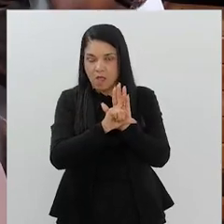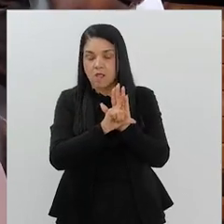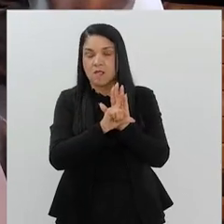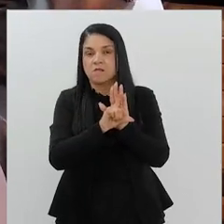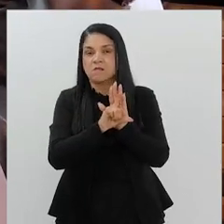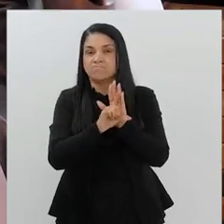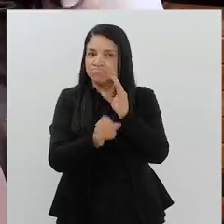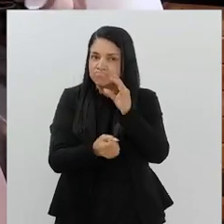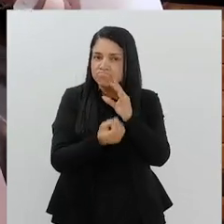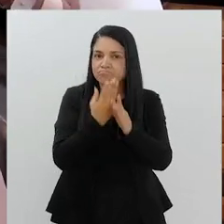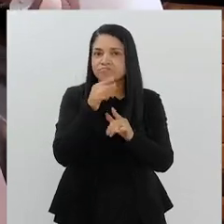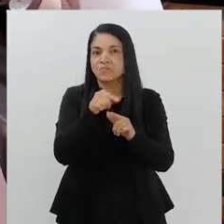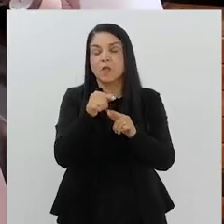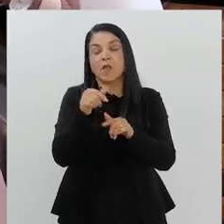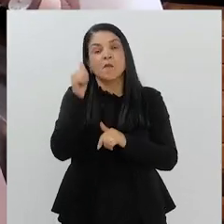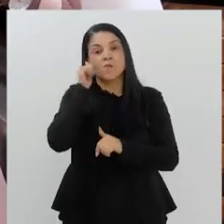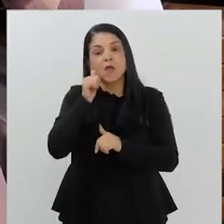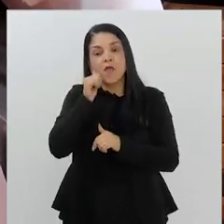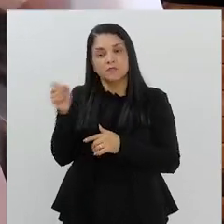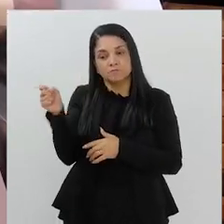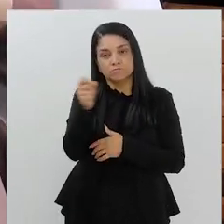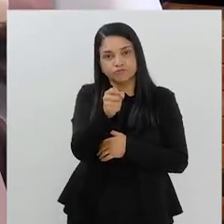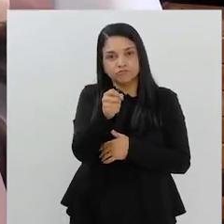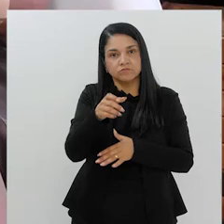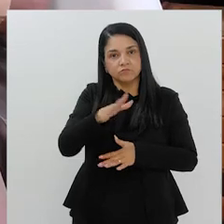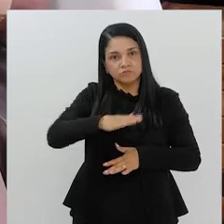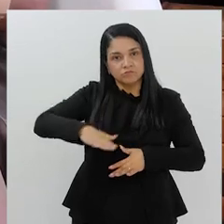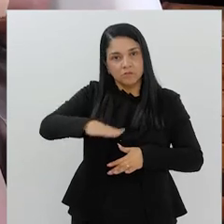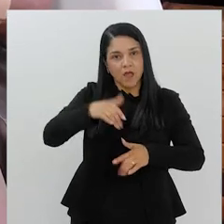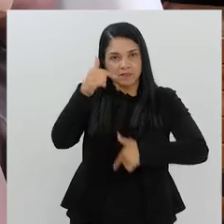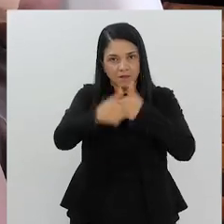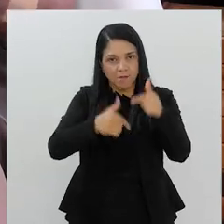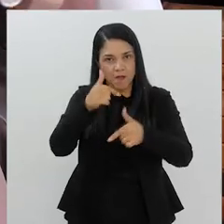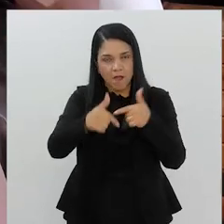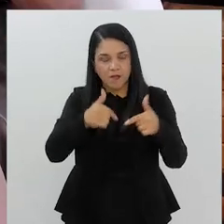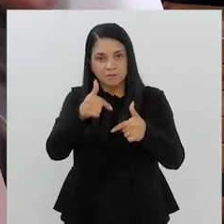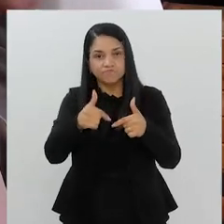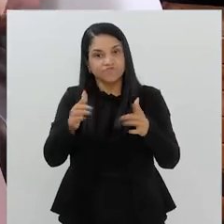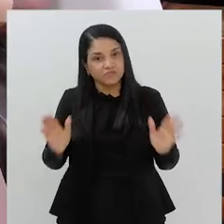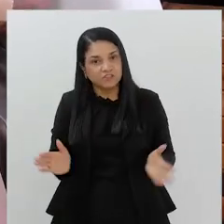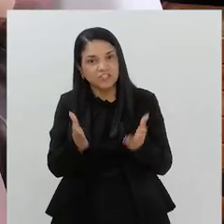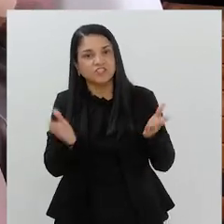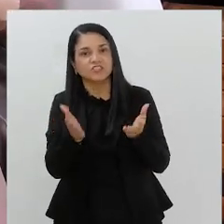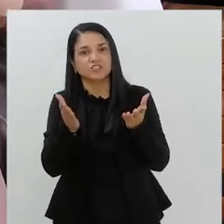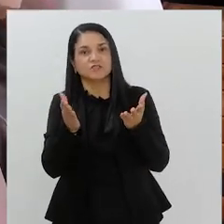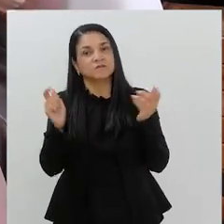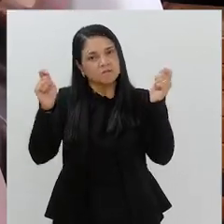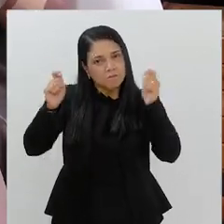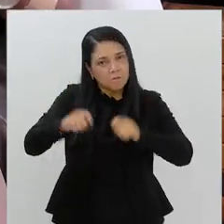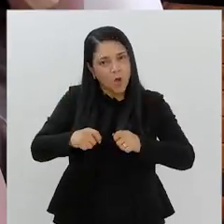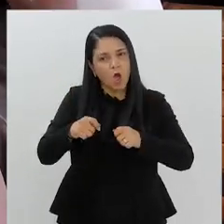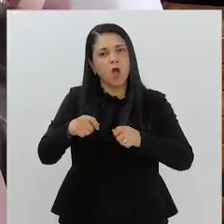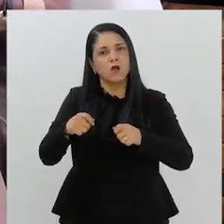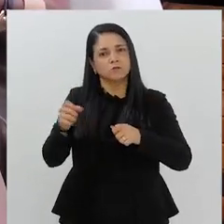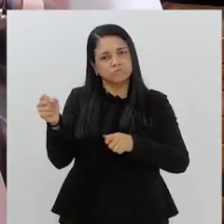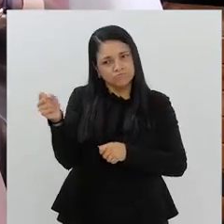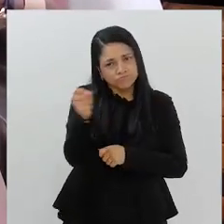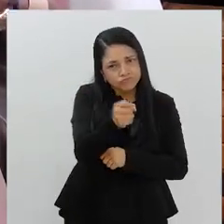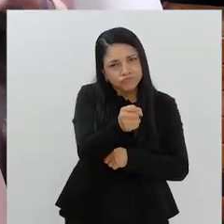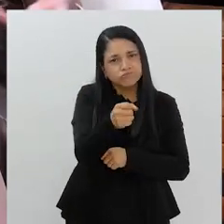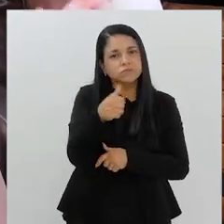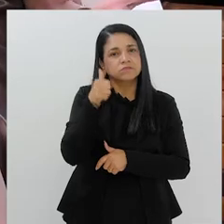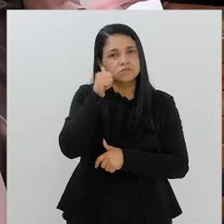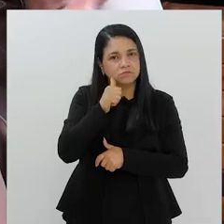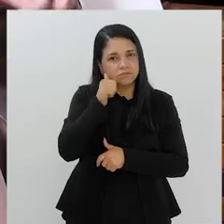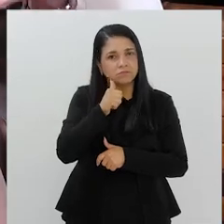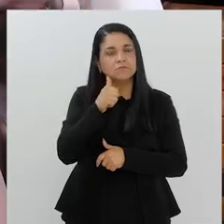lei que fala sobre as mulheres no mercado de trabalho né uma lei que incentiva né que as mulheres possam ingressar no